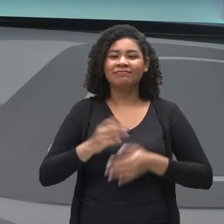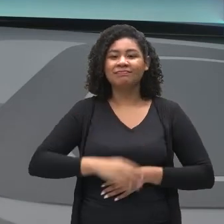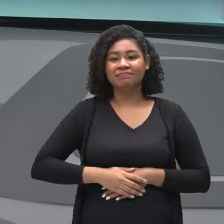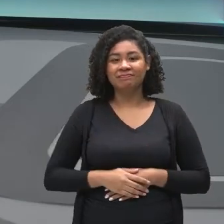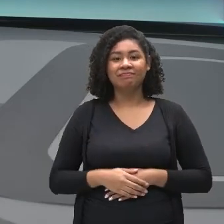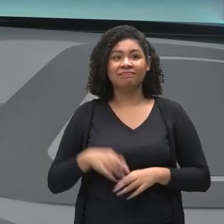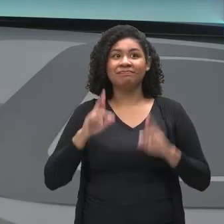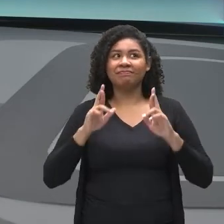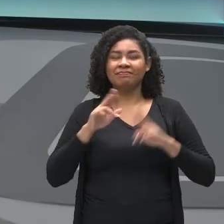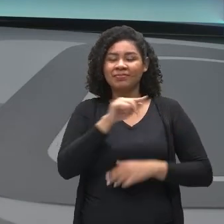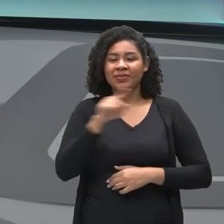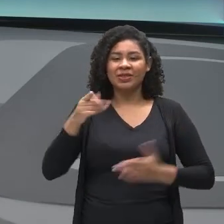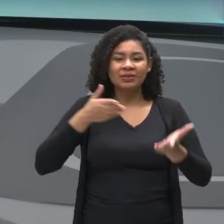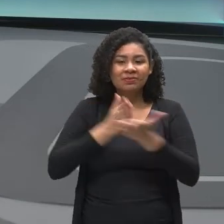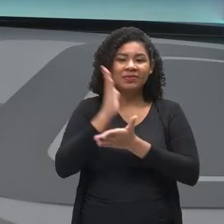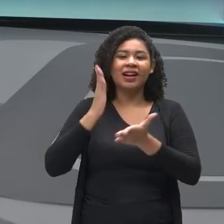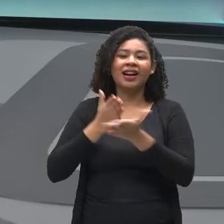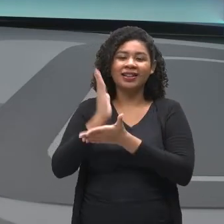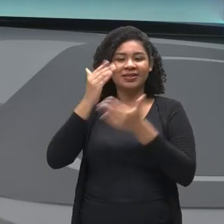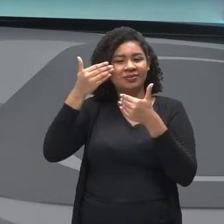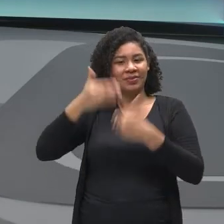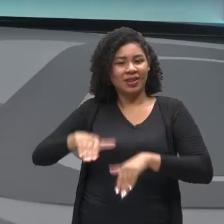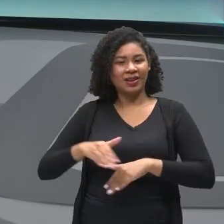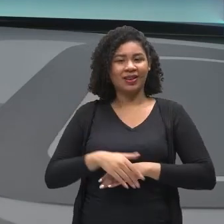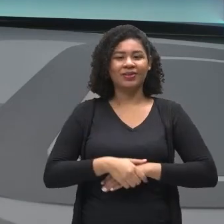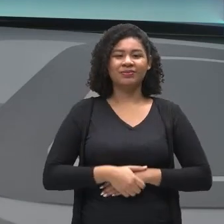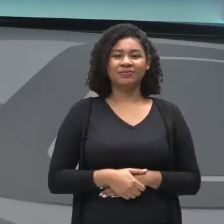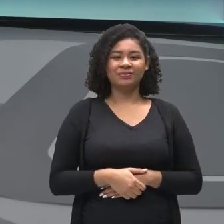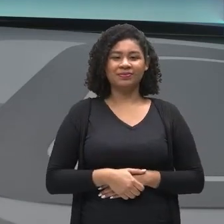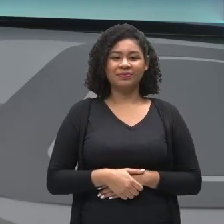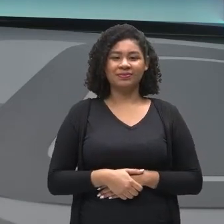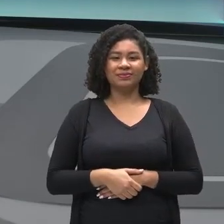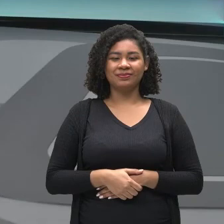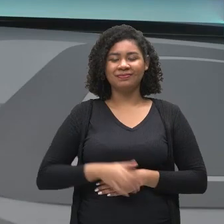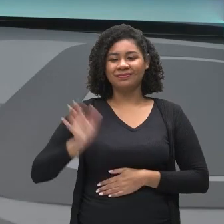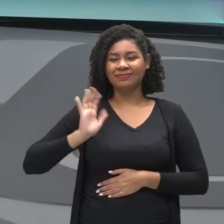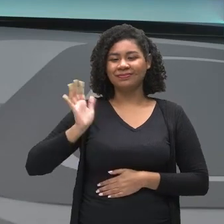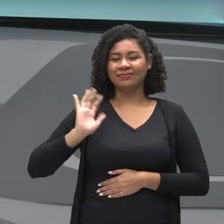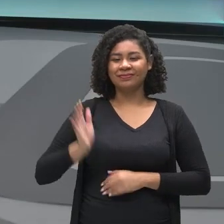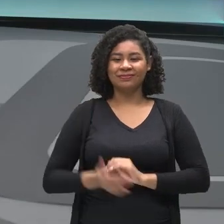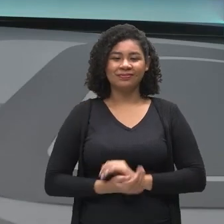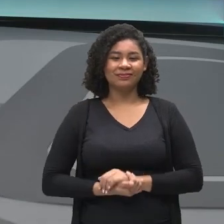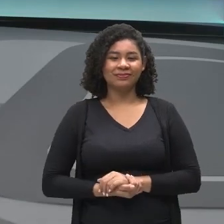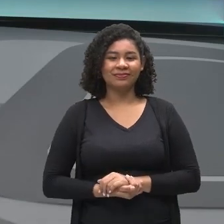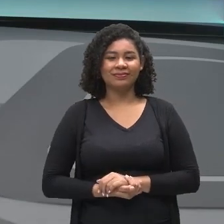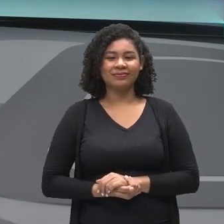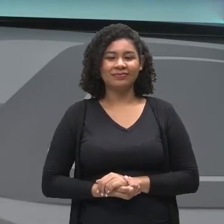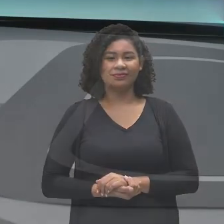ótima prova e um ótimo weekend. Ok, bye bye, thank you.